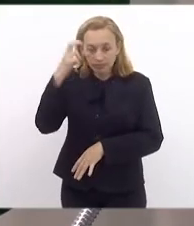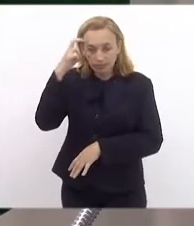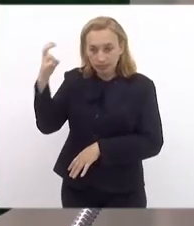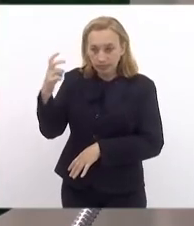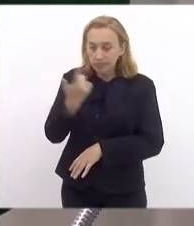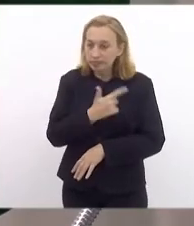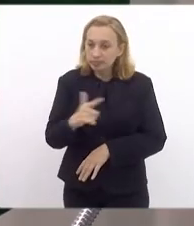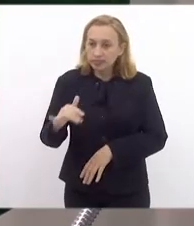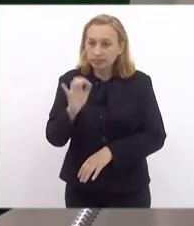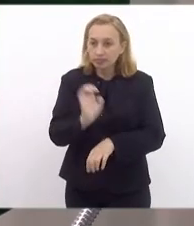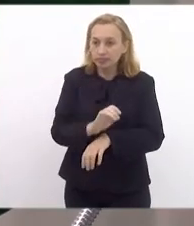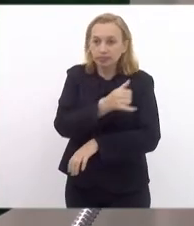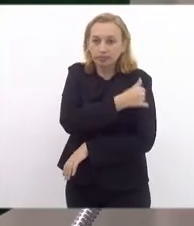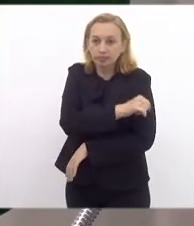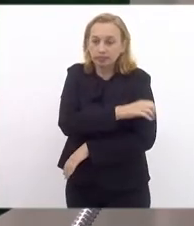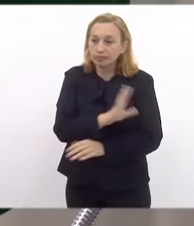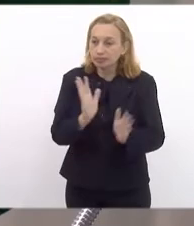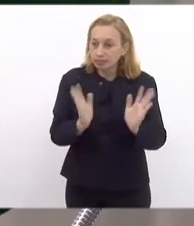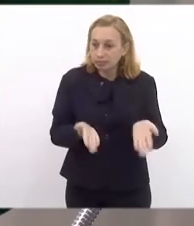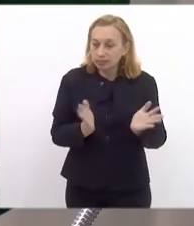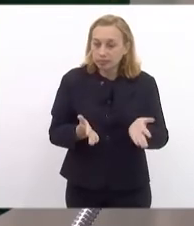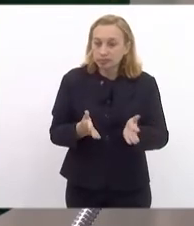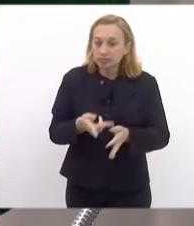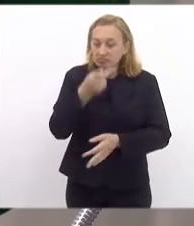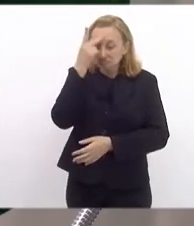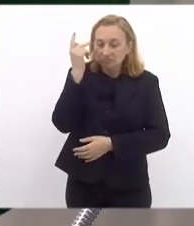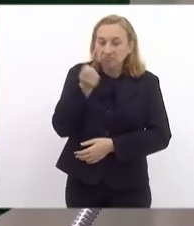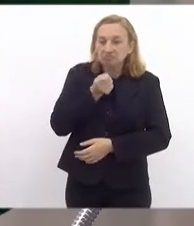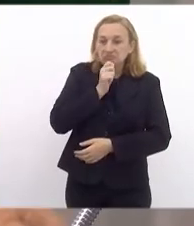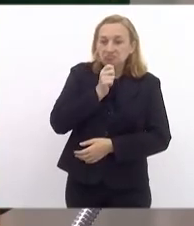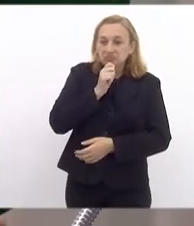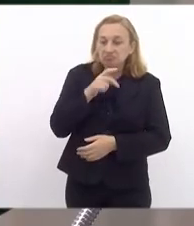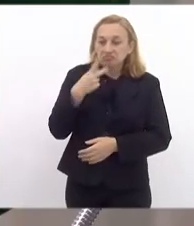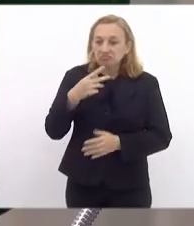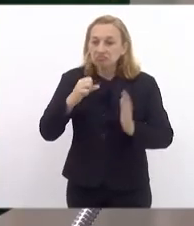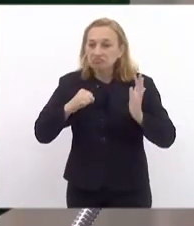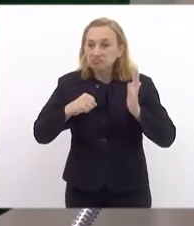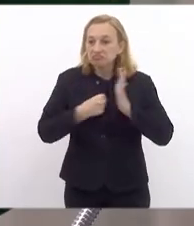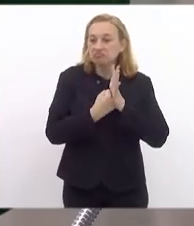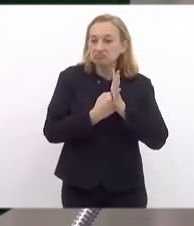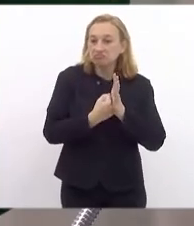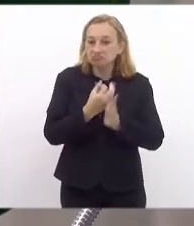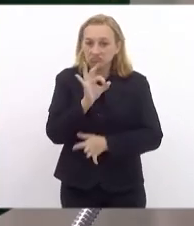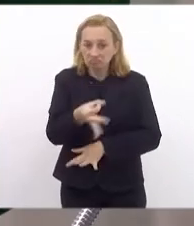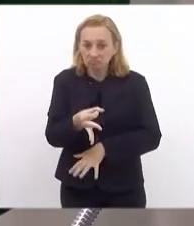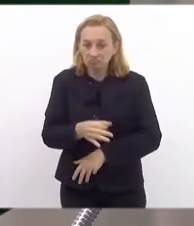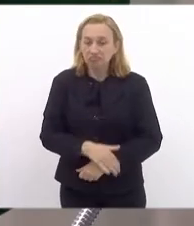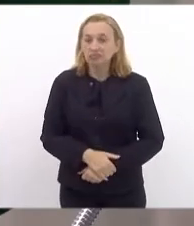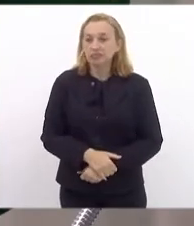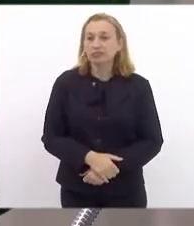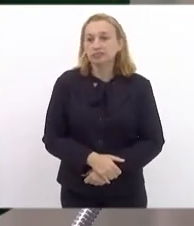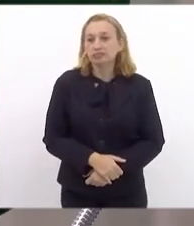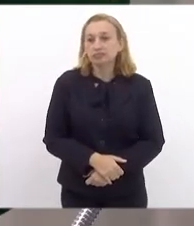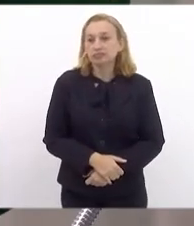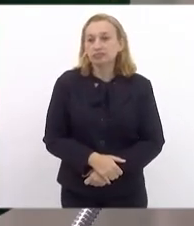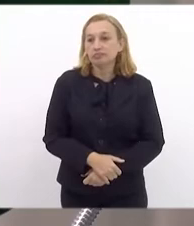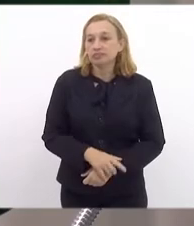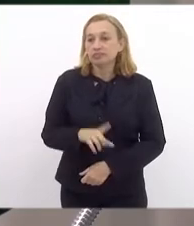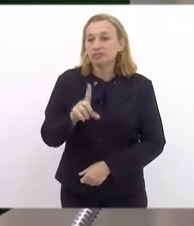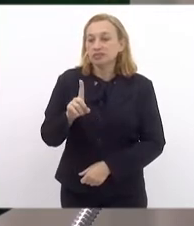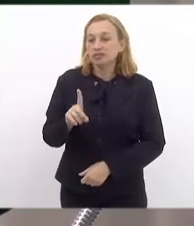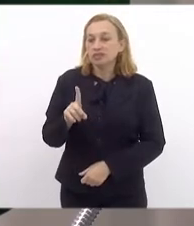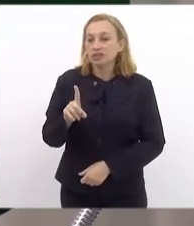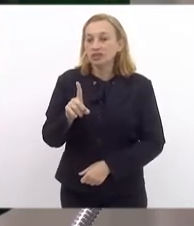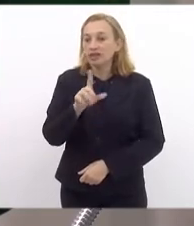de Janeiro hoje ninguém fazendo Impacto corretamente nem adulta